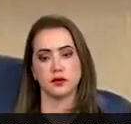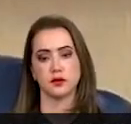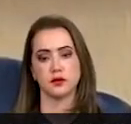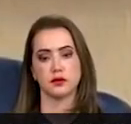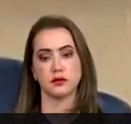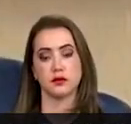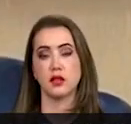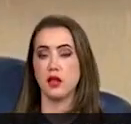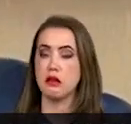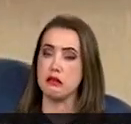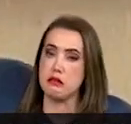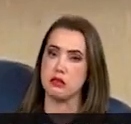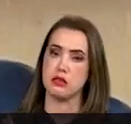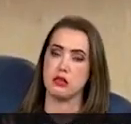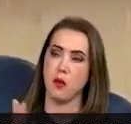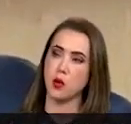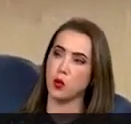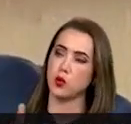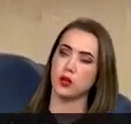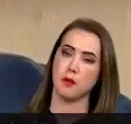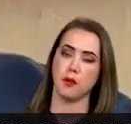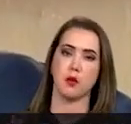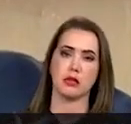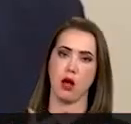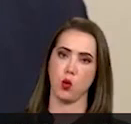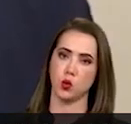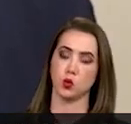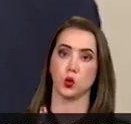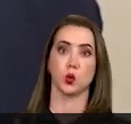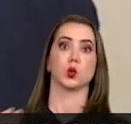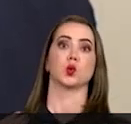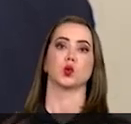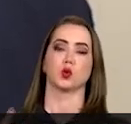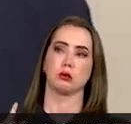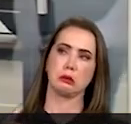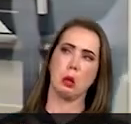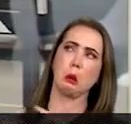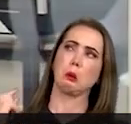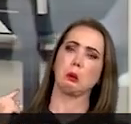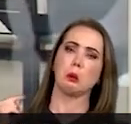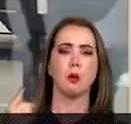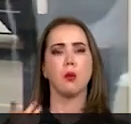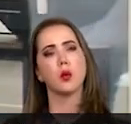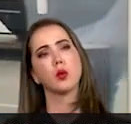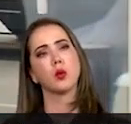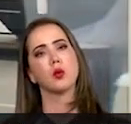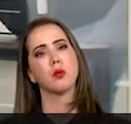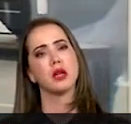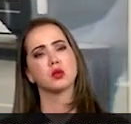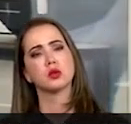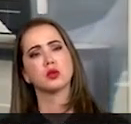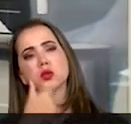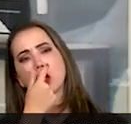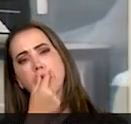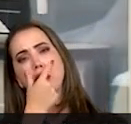Sempre cuidadoso com a saúde, Albino conta que tomou um susto quando, há alguns anos, procurou um médico com sintomas